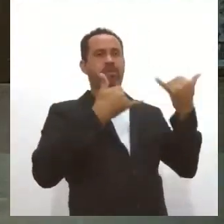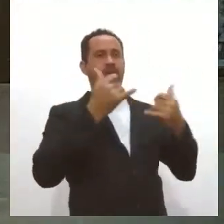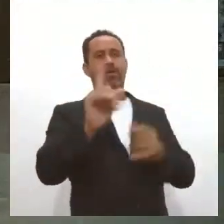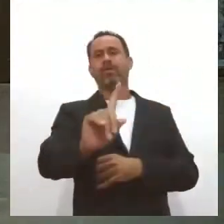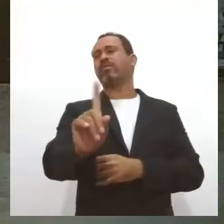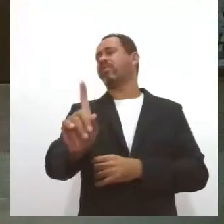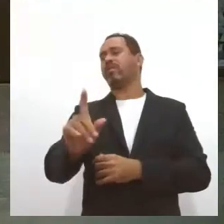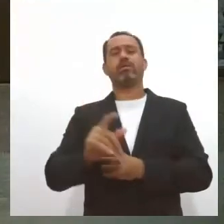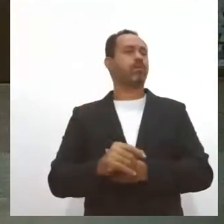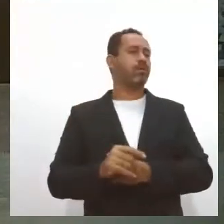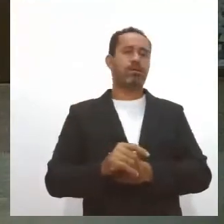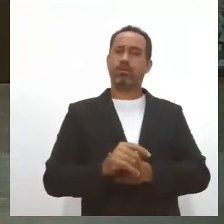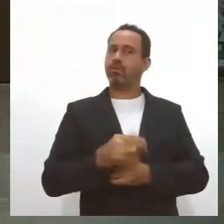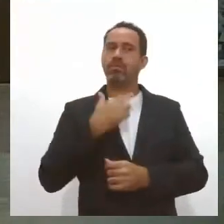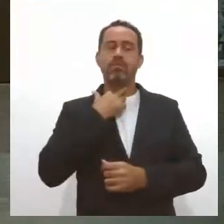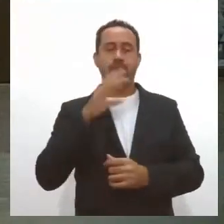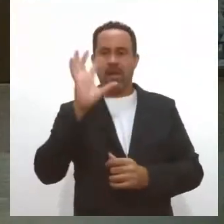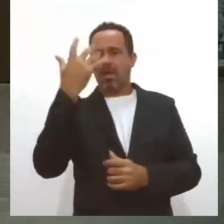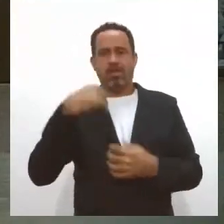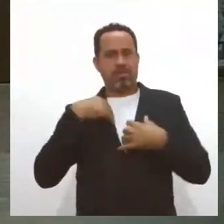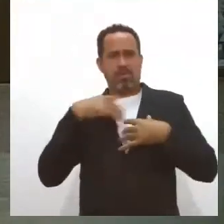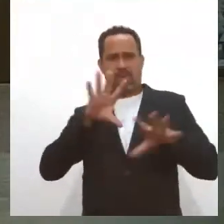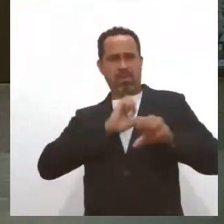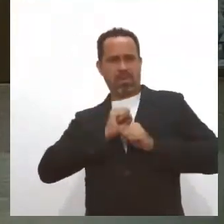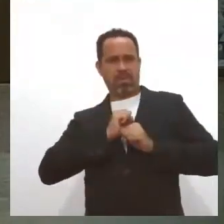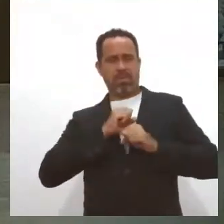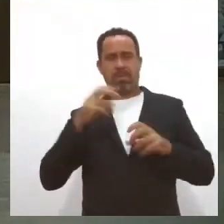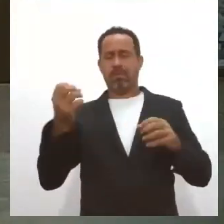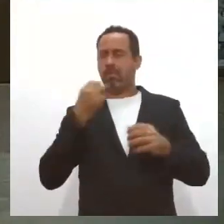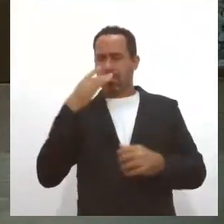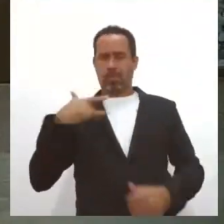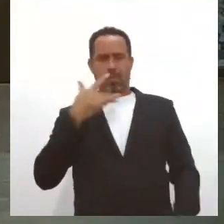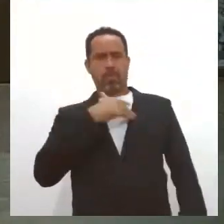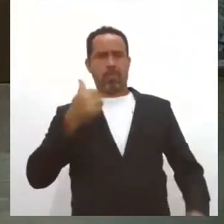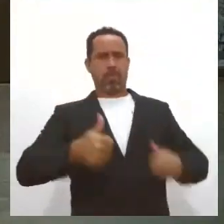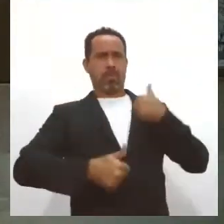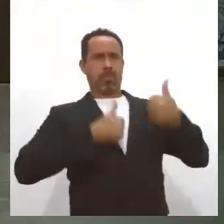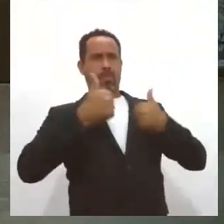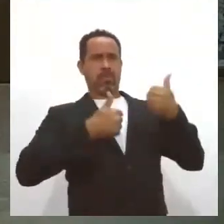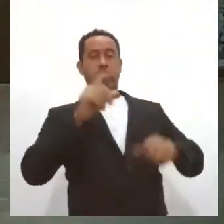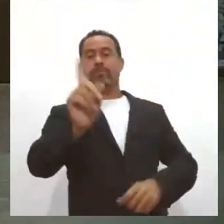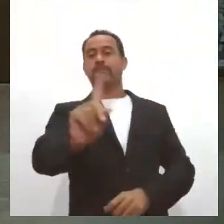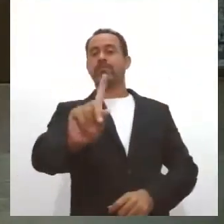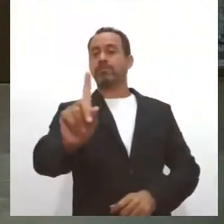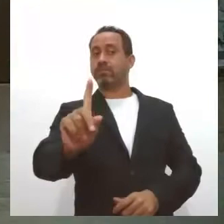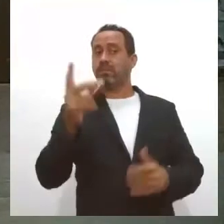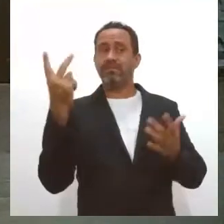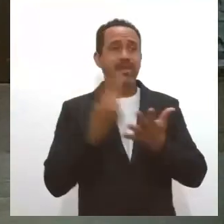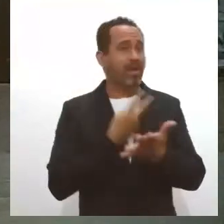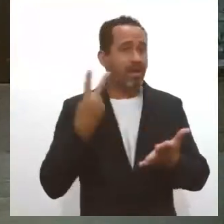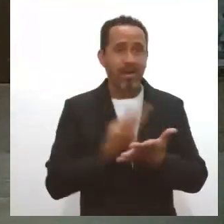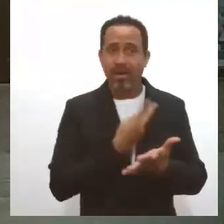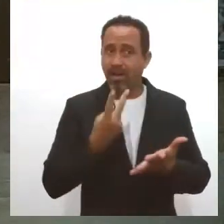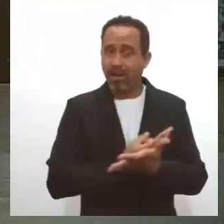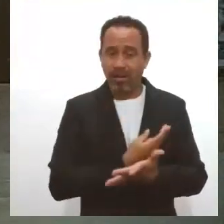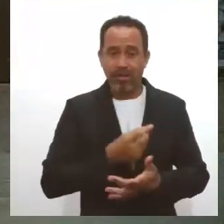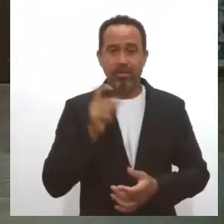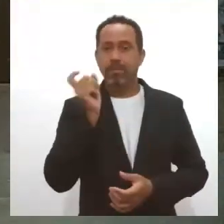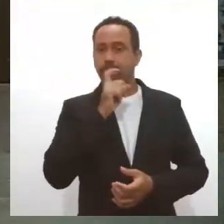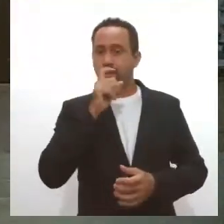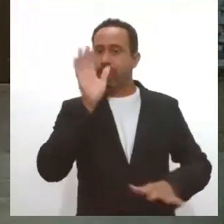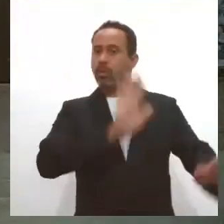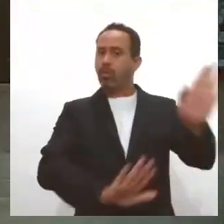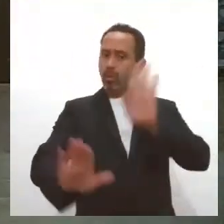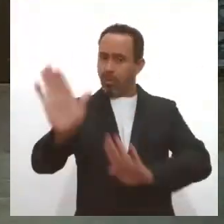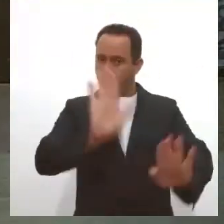ah, não, não vai acontecer comigo, não, eu tenho uma saúde boa, não, não peguei até agora, não vou pegar mais. Não é assim, gente, vamos tomar os